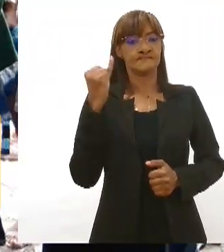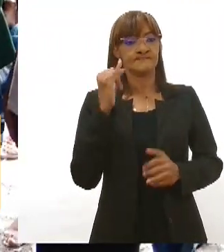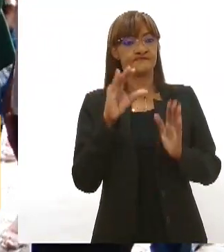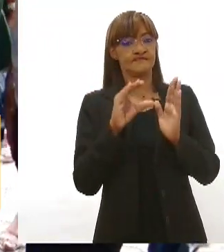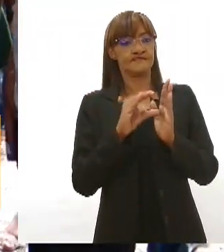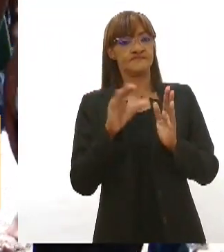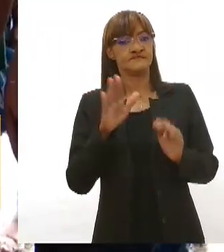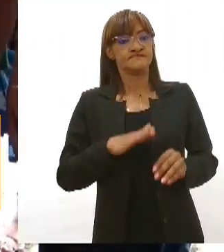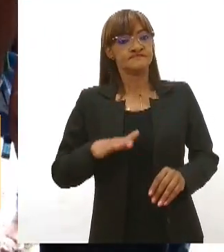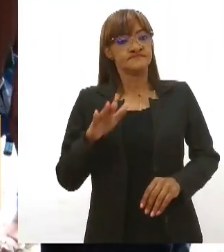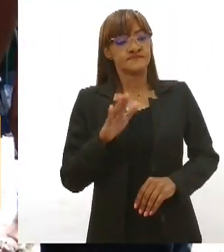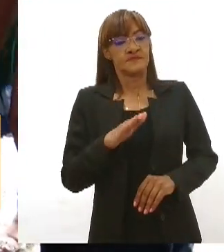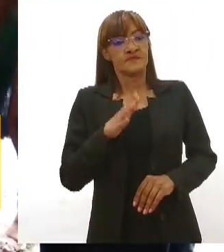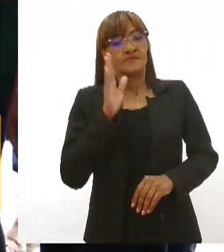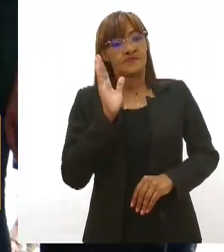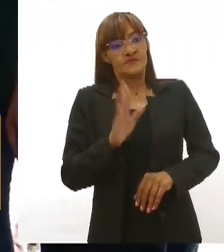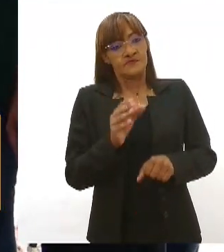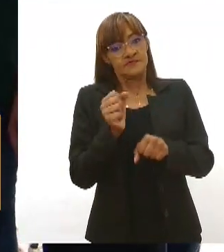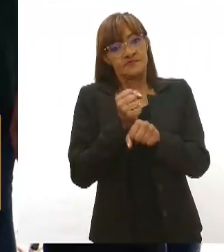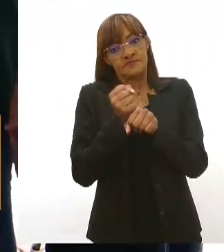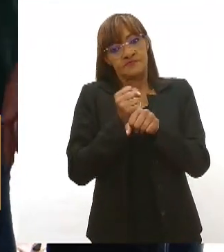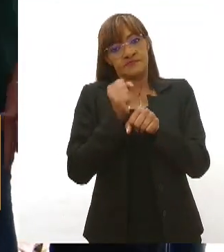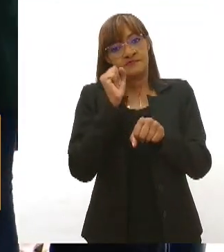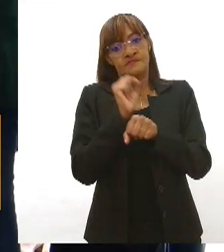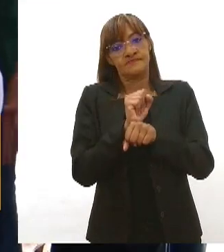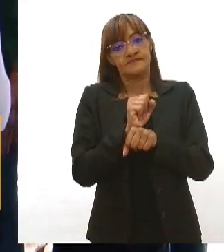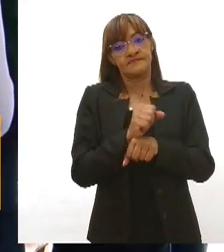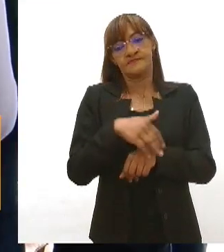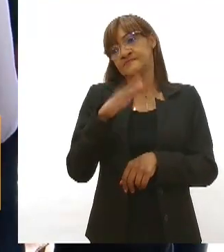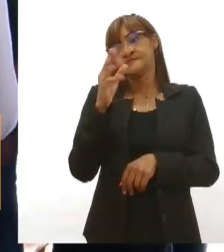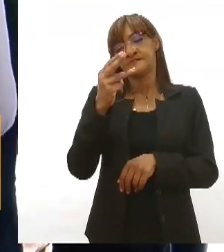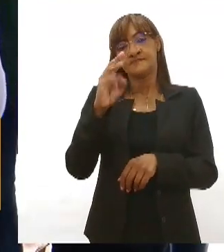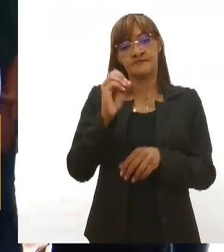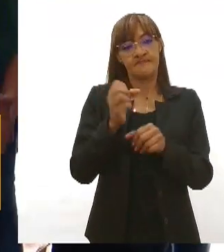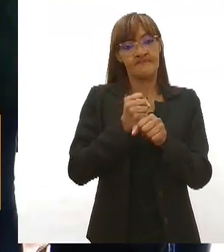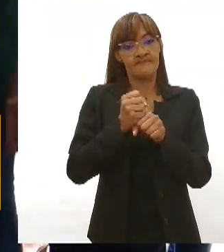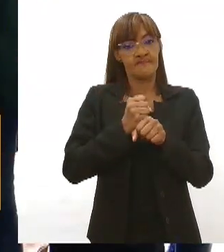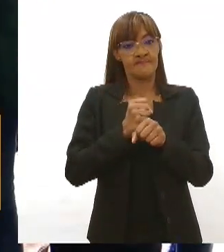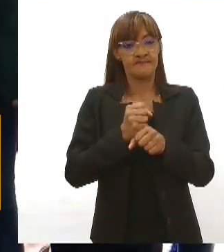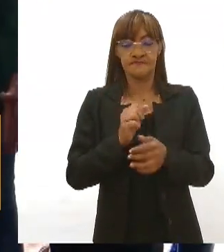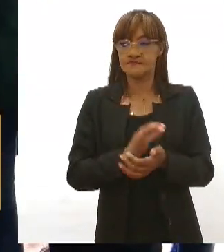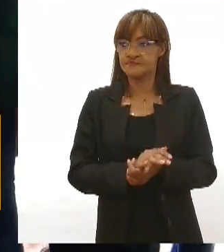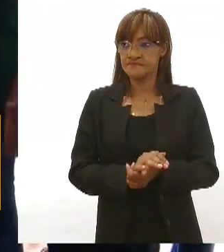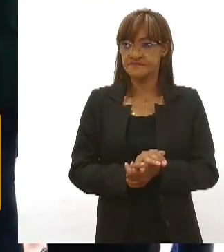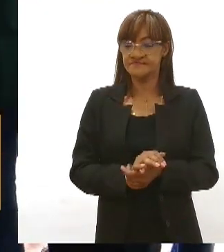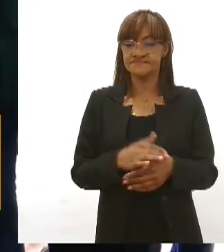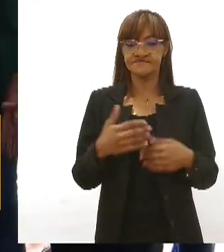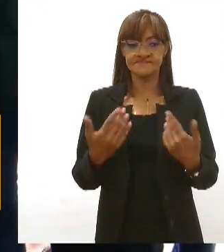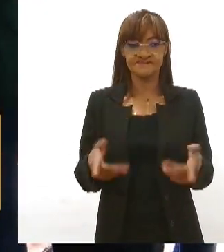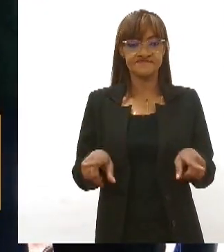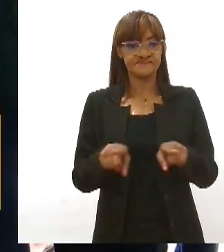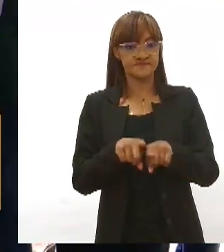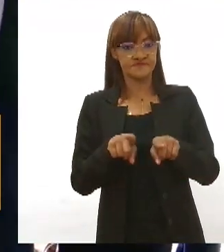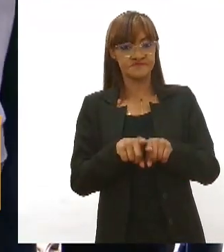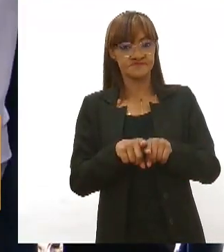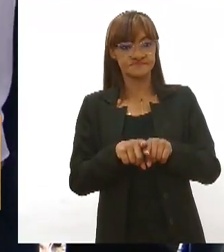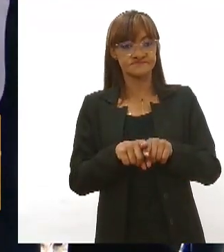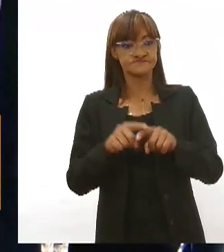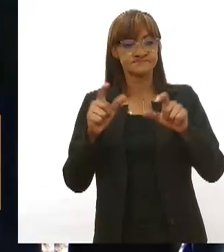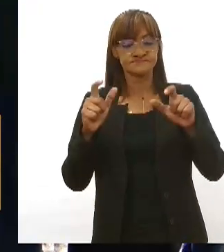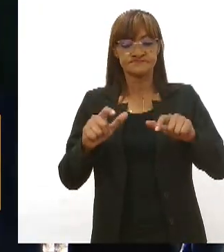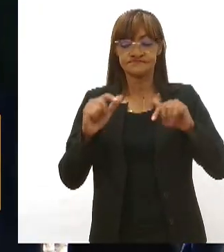muito tempo. A nossa rodoviária tem mais de 30 anos que ela precisa de reforma. Temos a cobertura da quadra da Muçuca e toda a